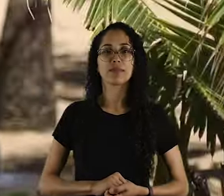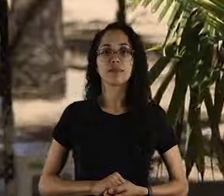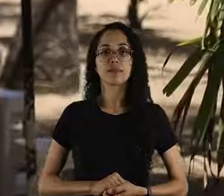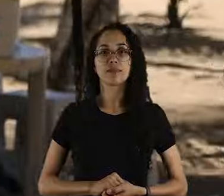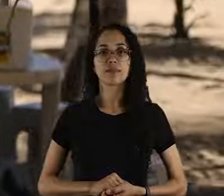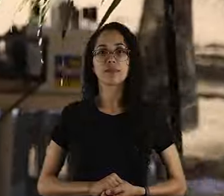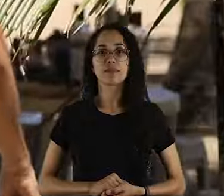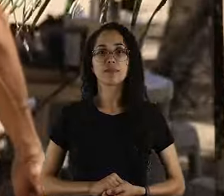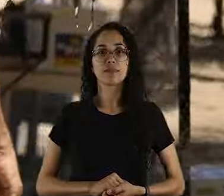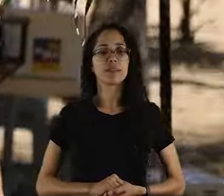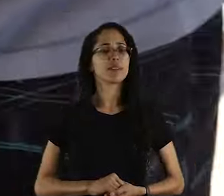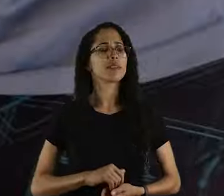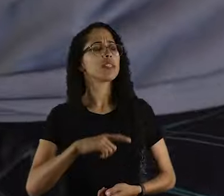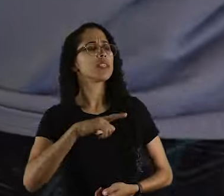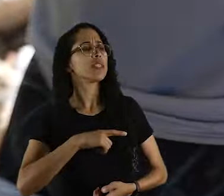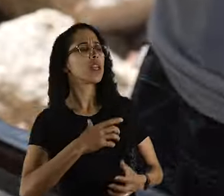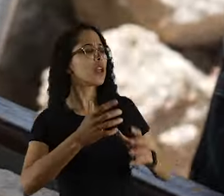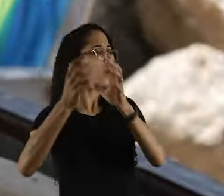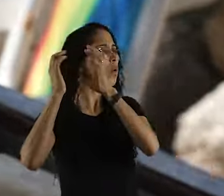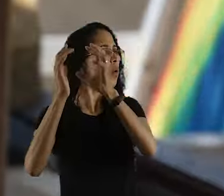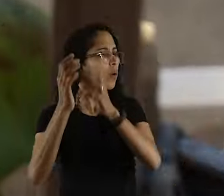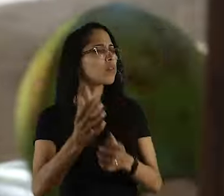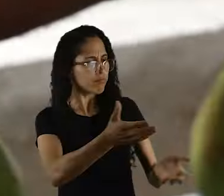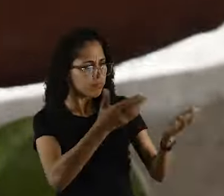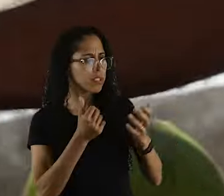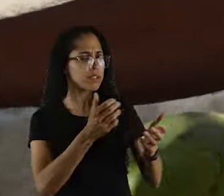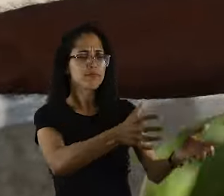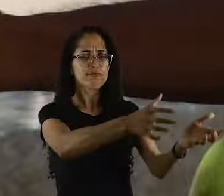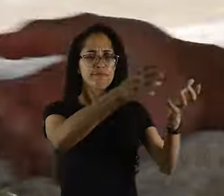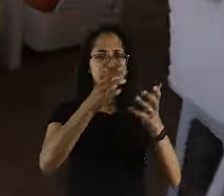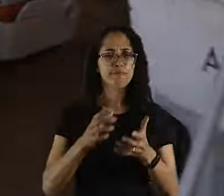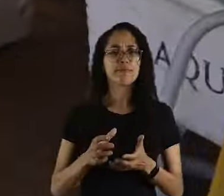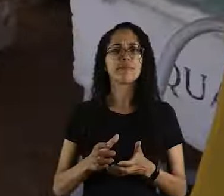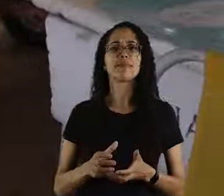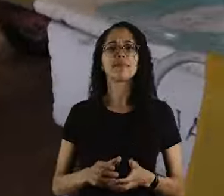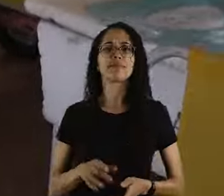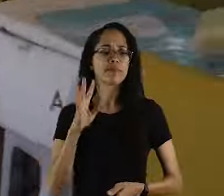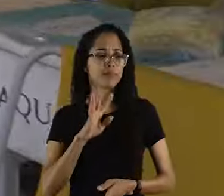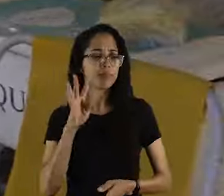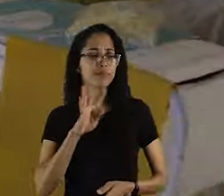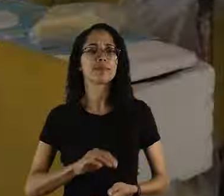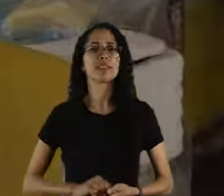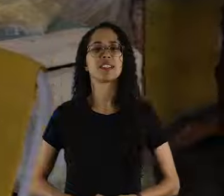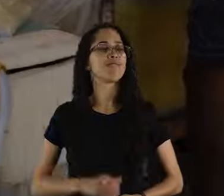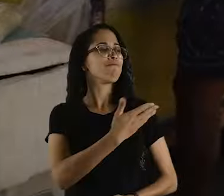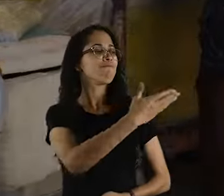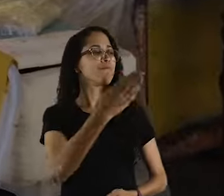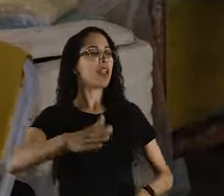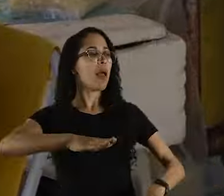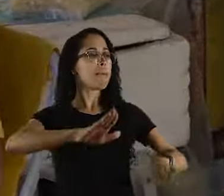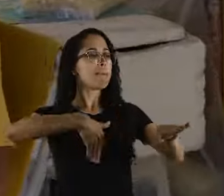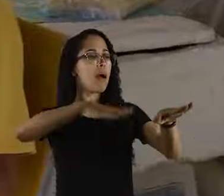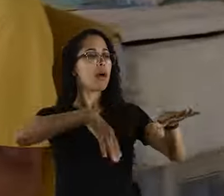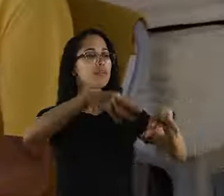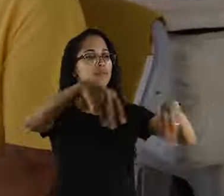Tricolor, tem coco aí? Me deu um coco, me dê. Tá uma beleza, né? Olhando o mar aí,